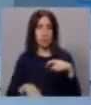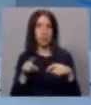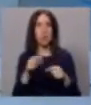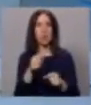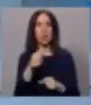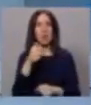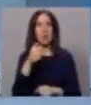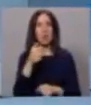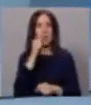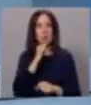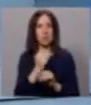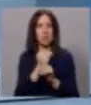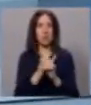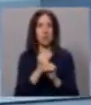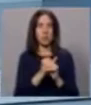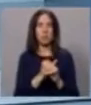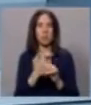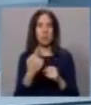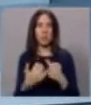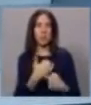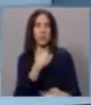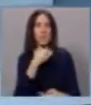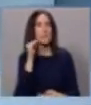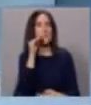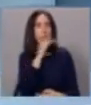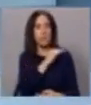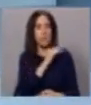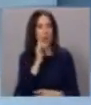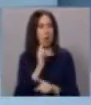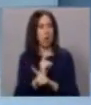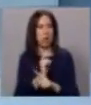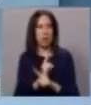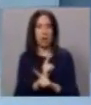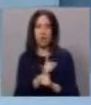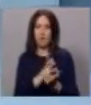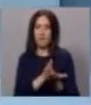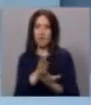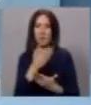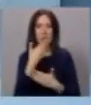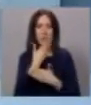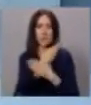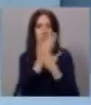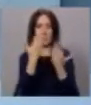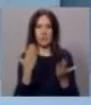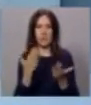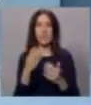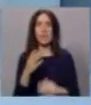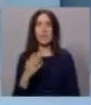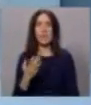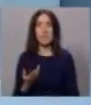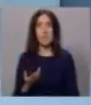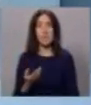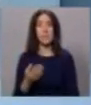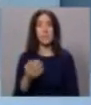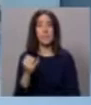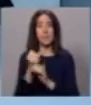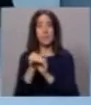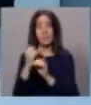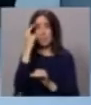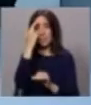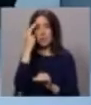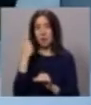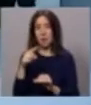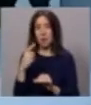Açores temos a passagem de uma superfície frontal fria ainda durante as primeiras estas horas da manhã. E no arquipélago da Madeira temos